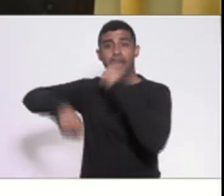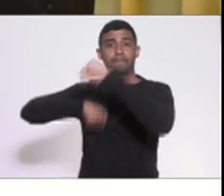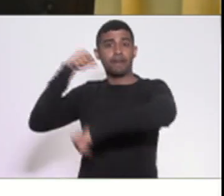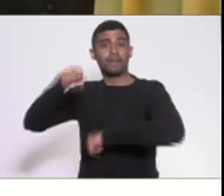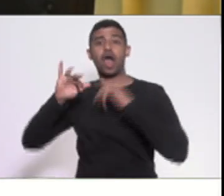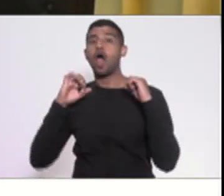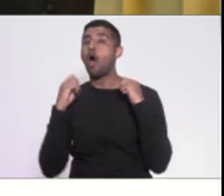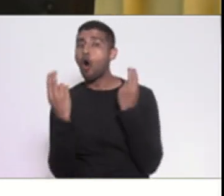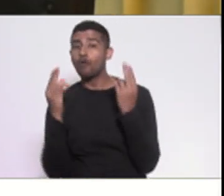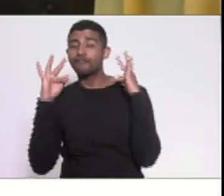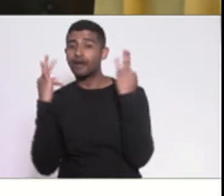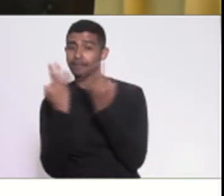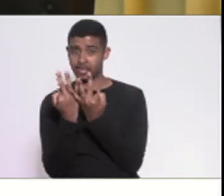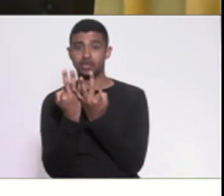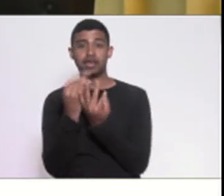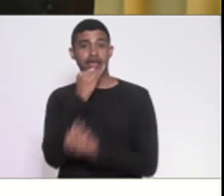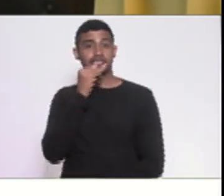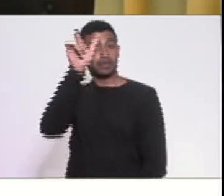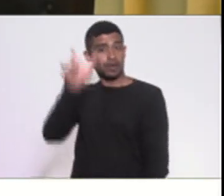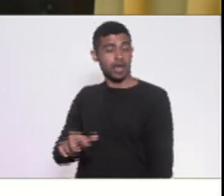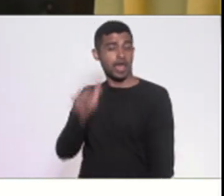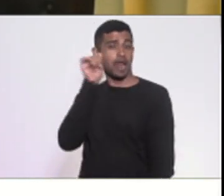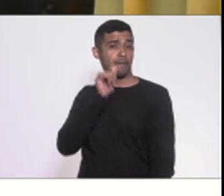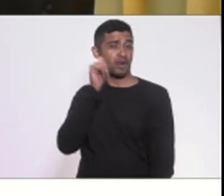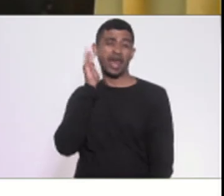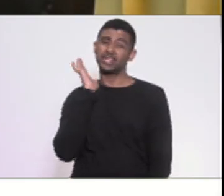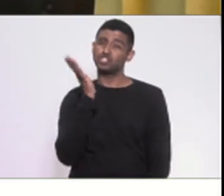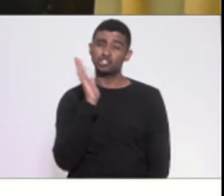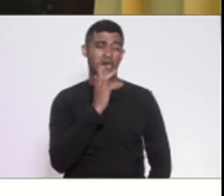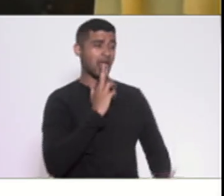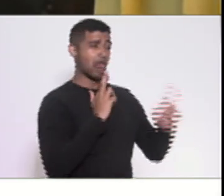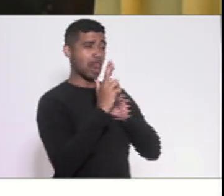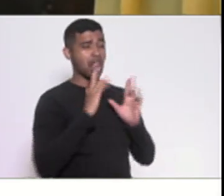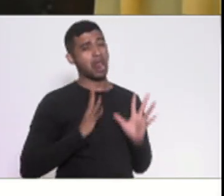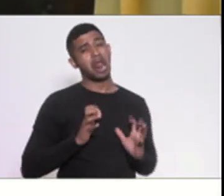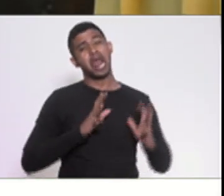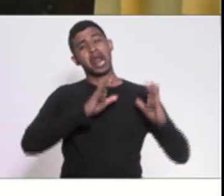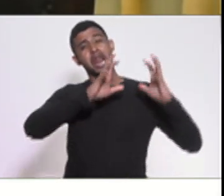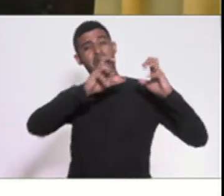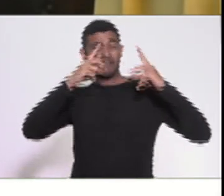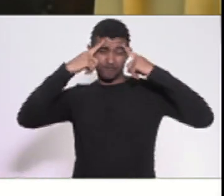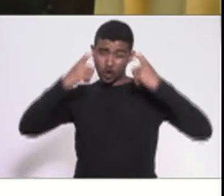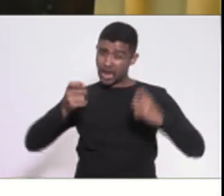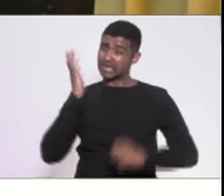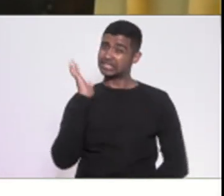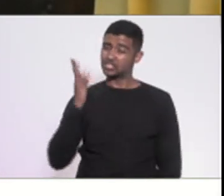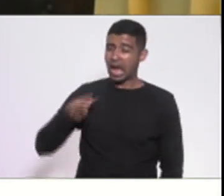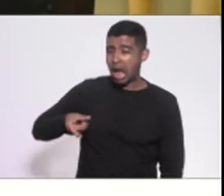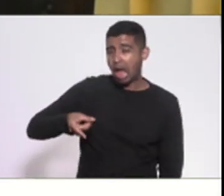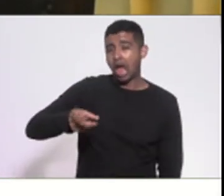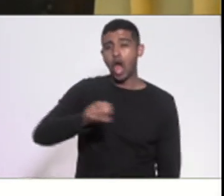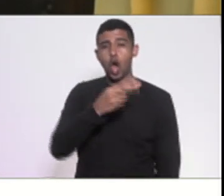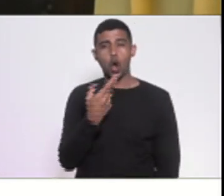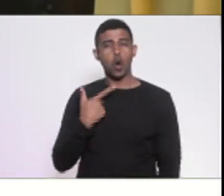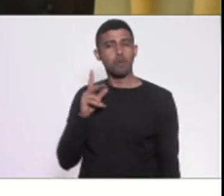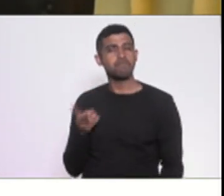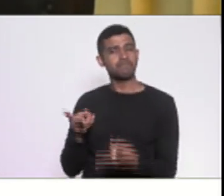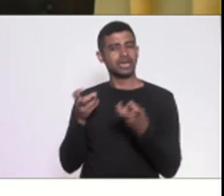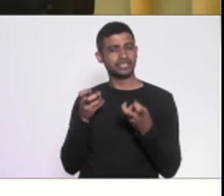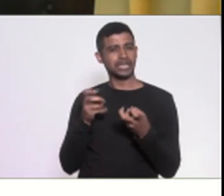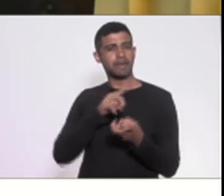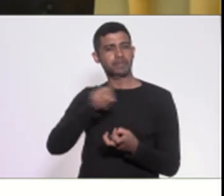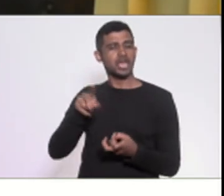ou seja, quando essa mulher que foi morta já vivia em relação conflituosa e violenta, ou quando identifica-se o